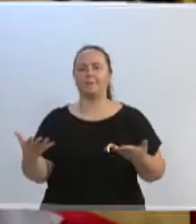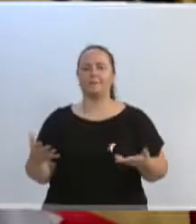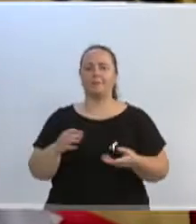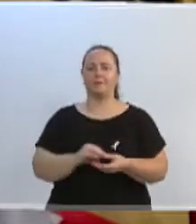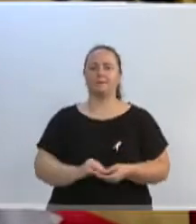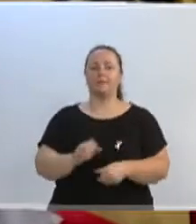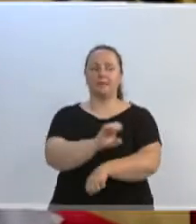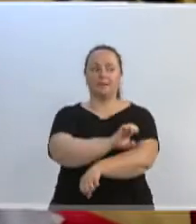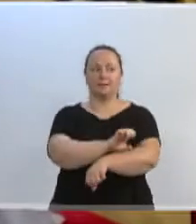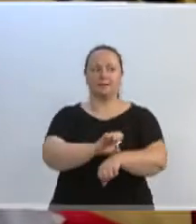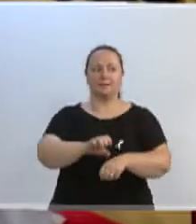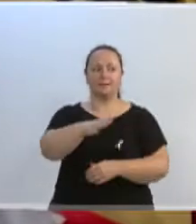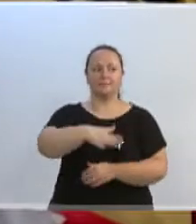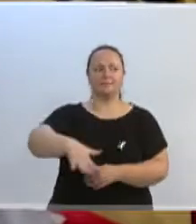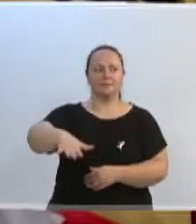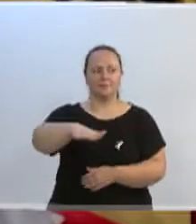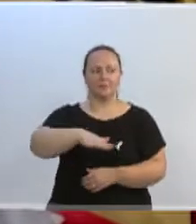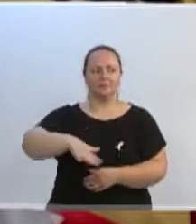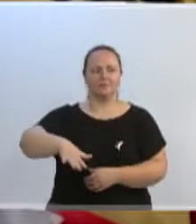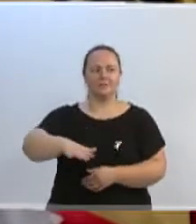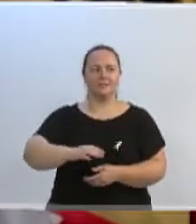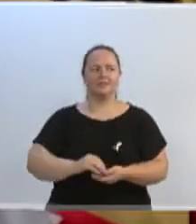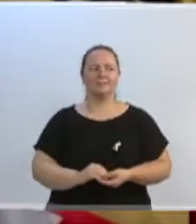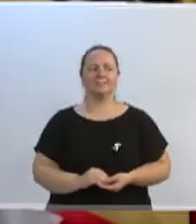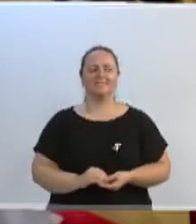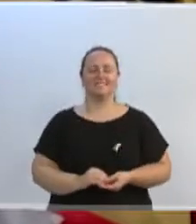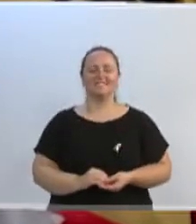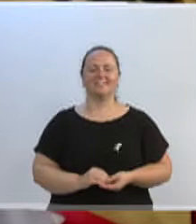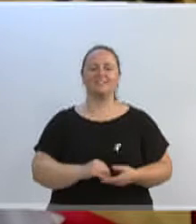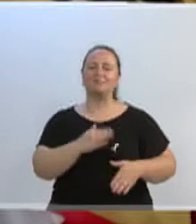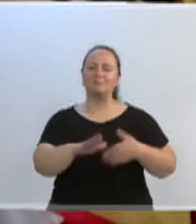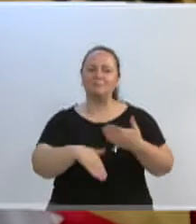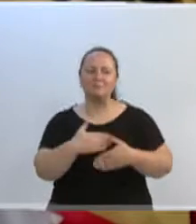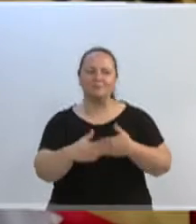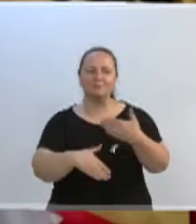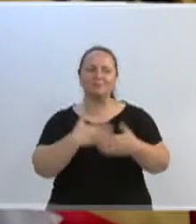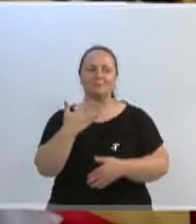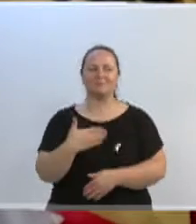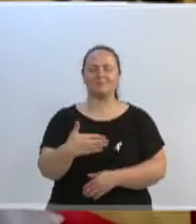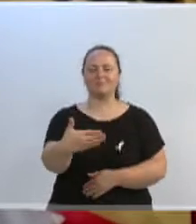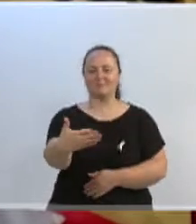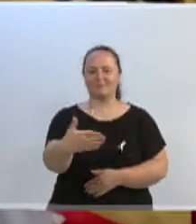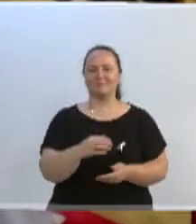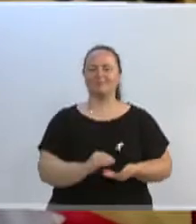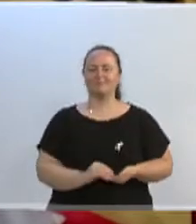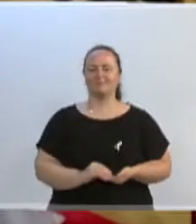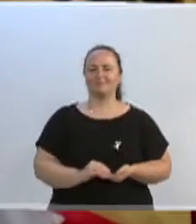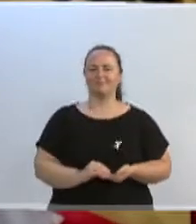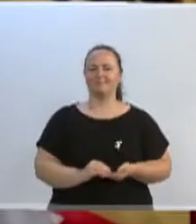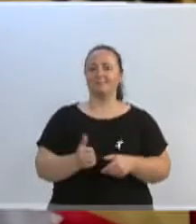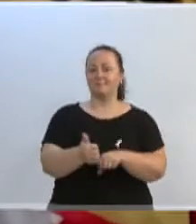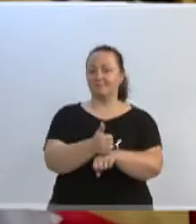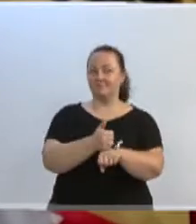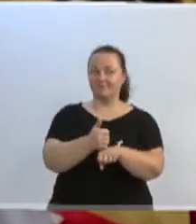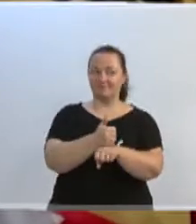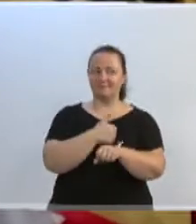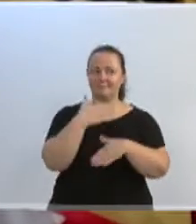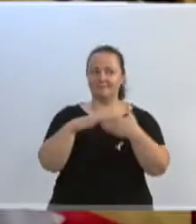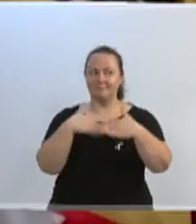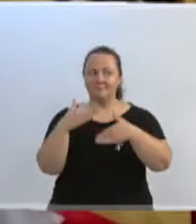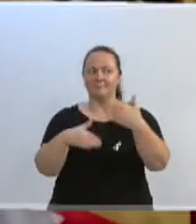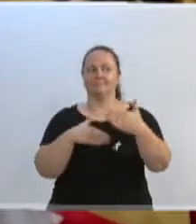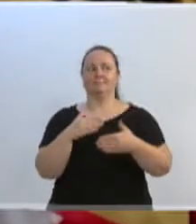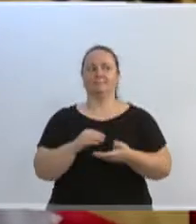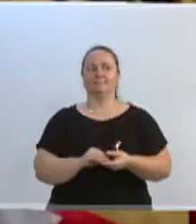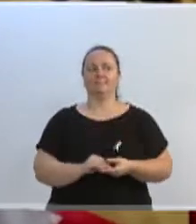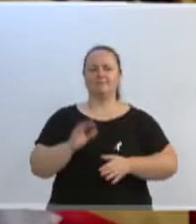área da educação. Com isso, nós vamos avançar. Porque quanto mais nós prepararmos esses profissionais, quanto mais nós prepararmos, como disse